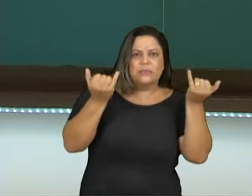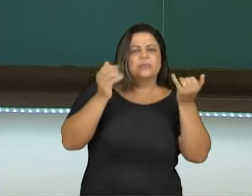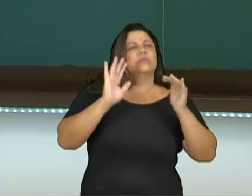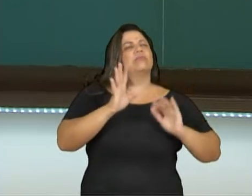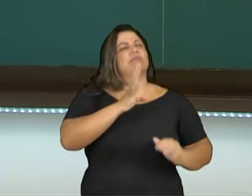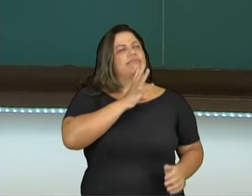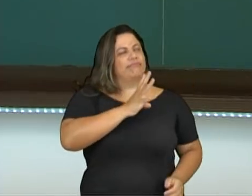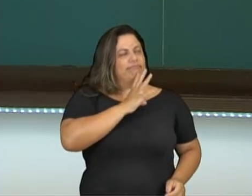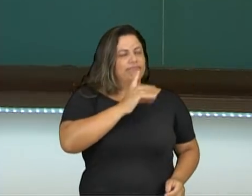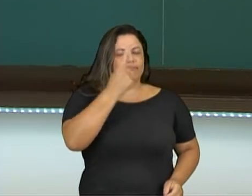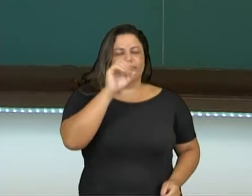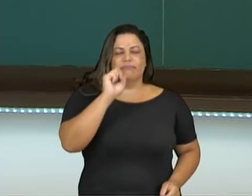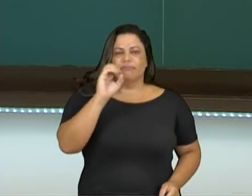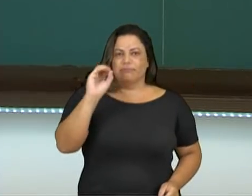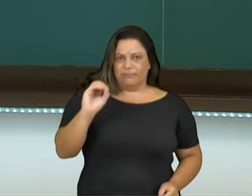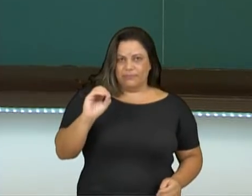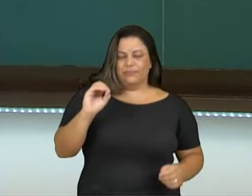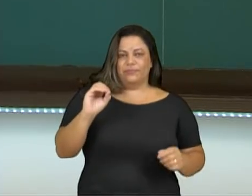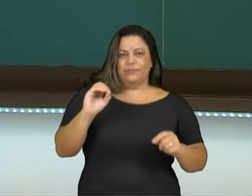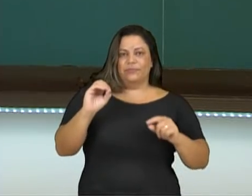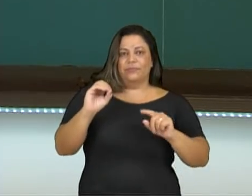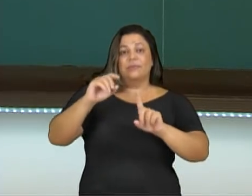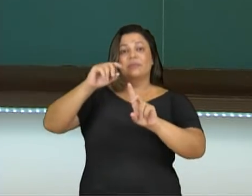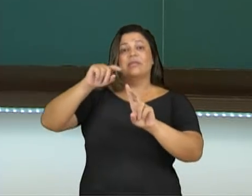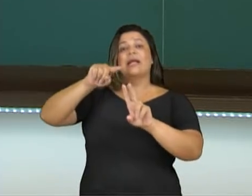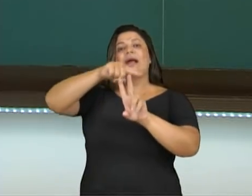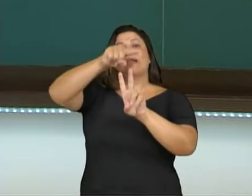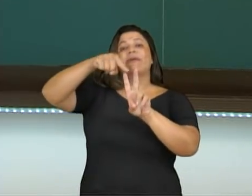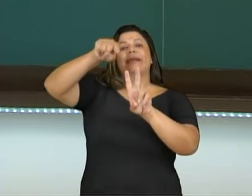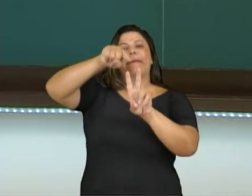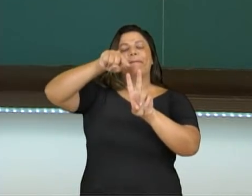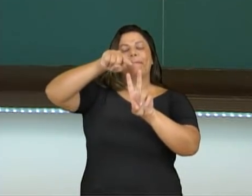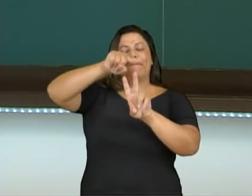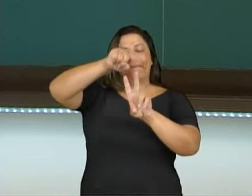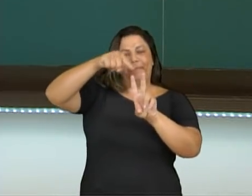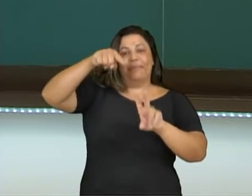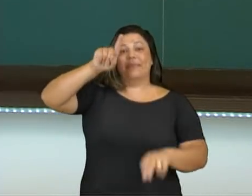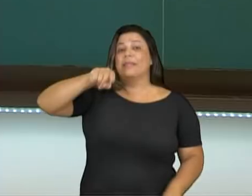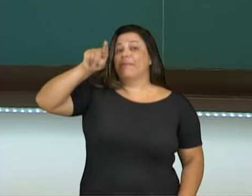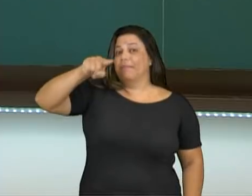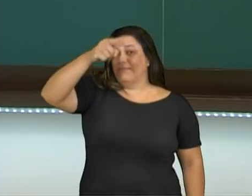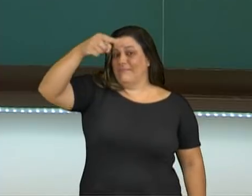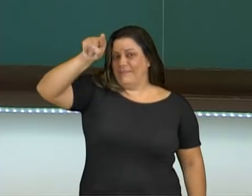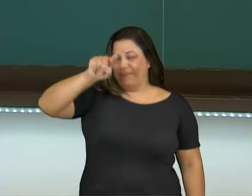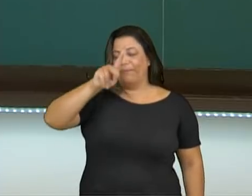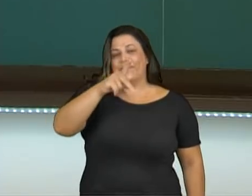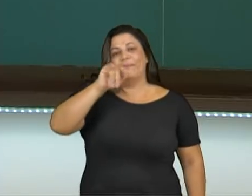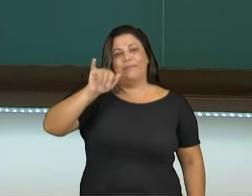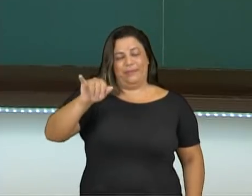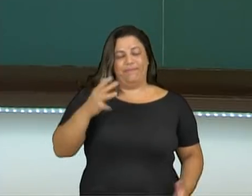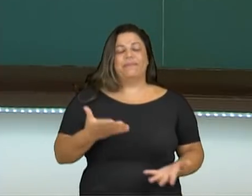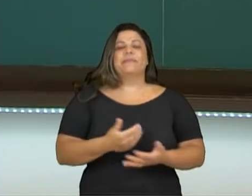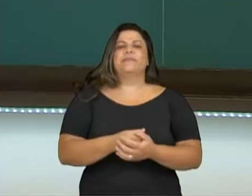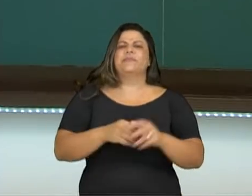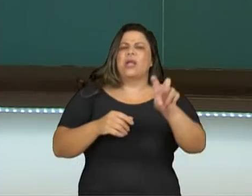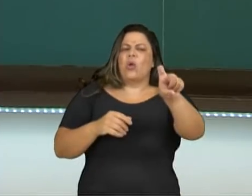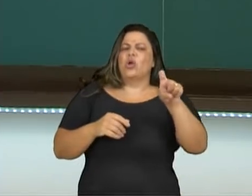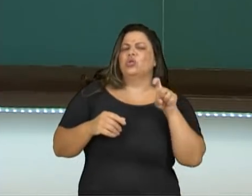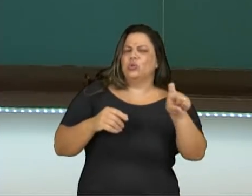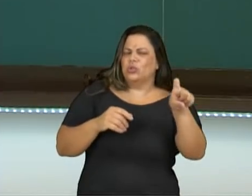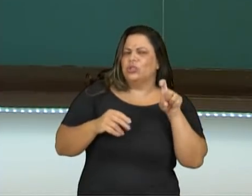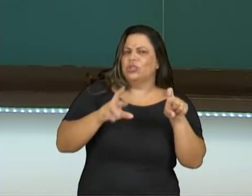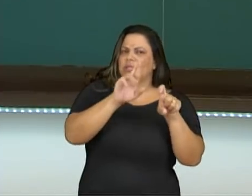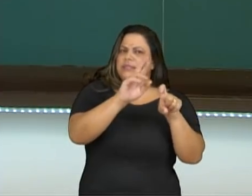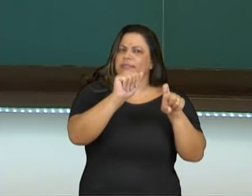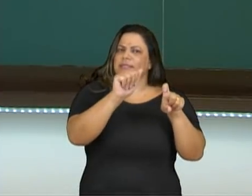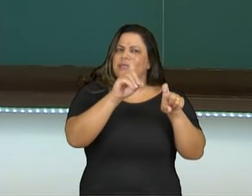é de que 180 graus equivale a π radianos. O que, que eu quero? Eu quero escrever o 30 graus em radianos. É x radianos, eu não sei